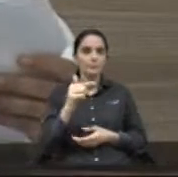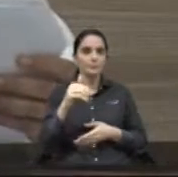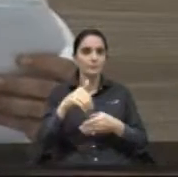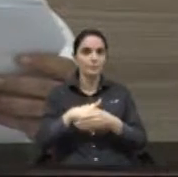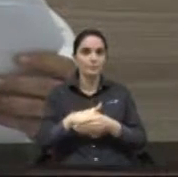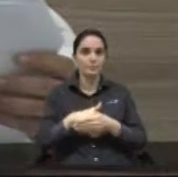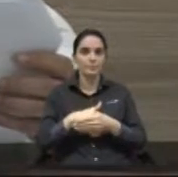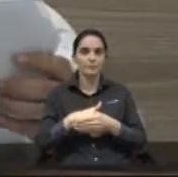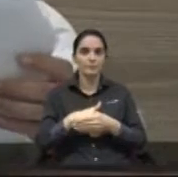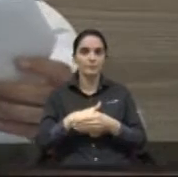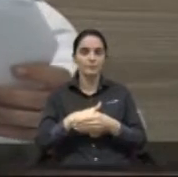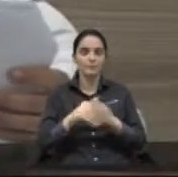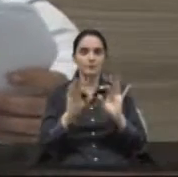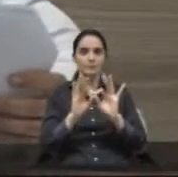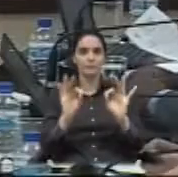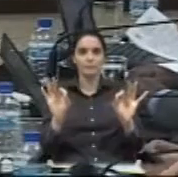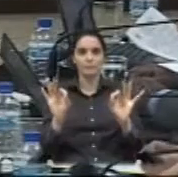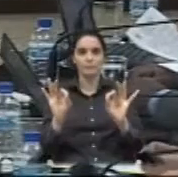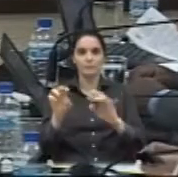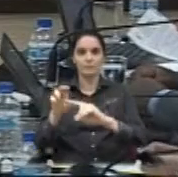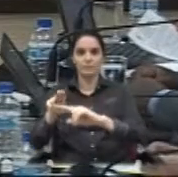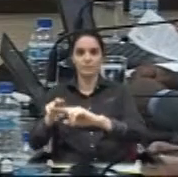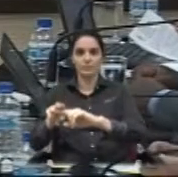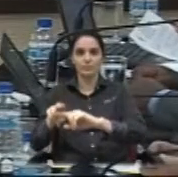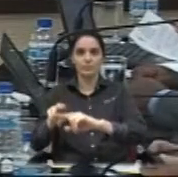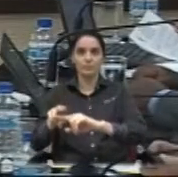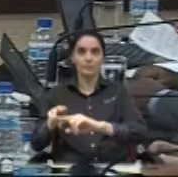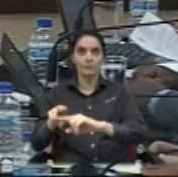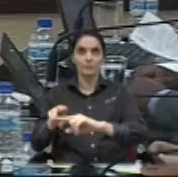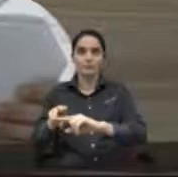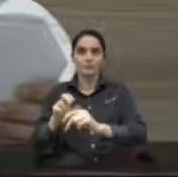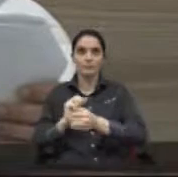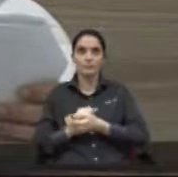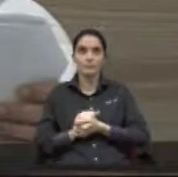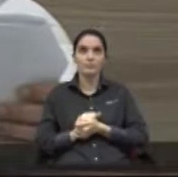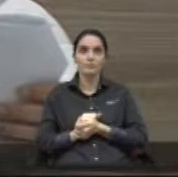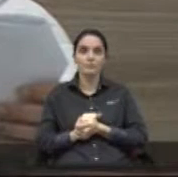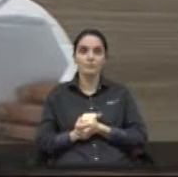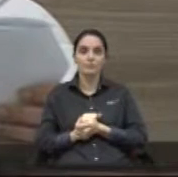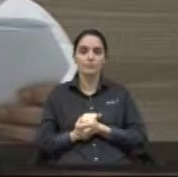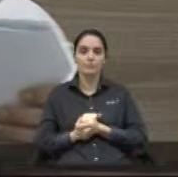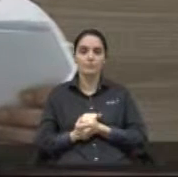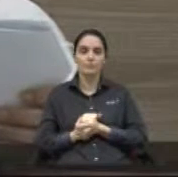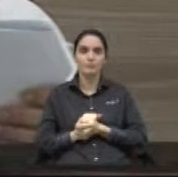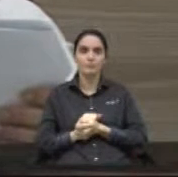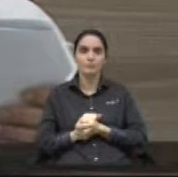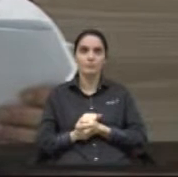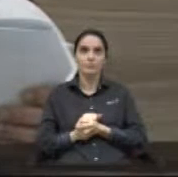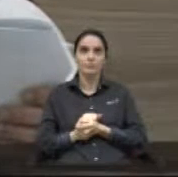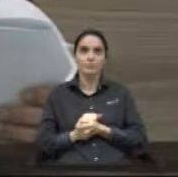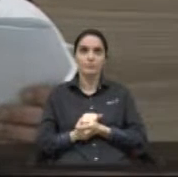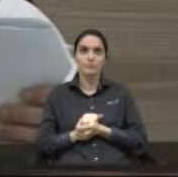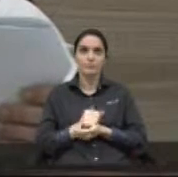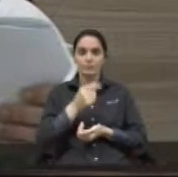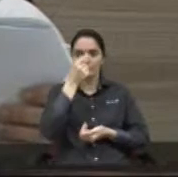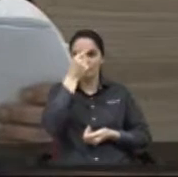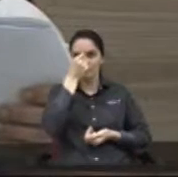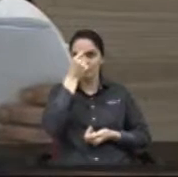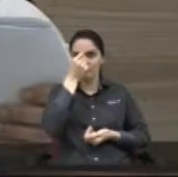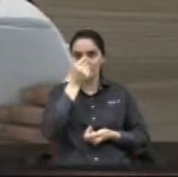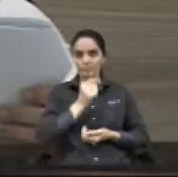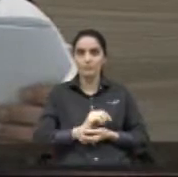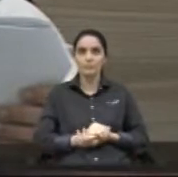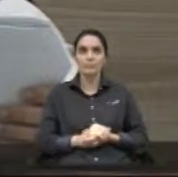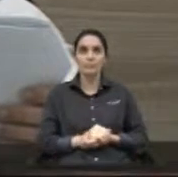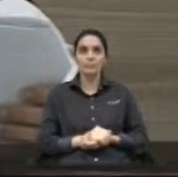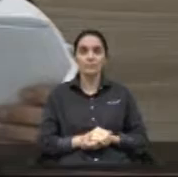vai à votação, e a votação é simbólica. Questão de ordem, presidente. Uma questão de ordem do vereador Jorge.